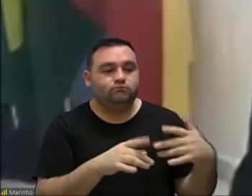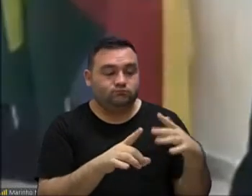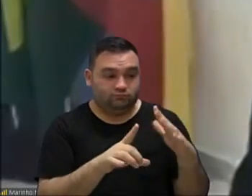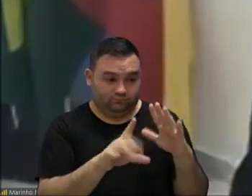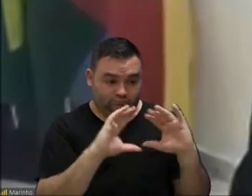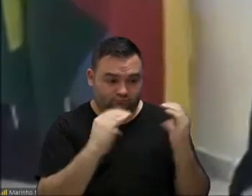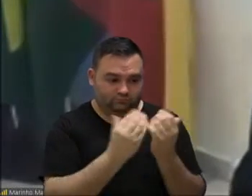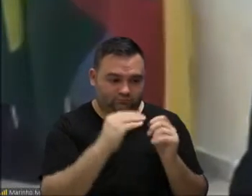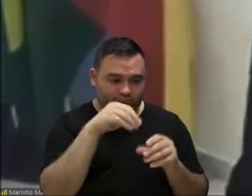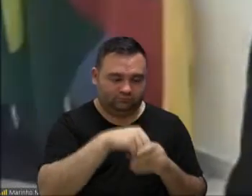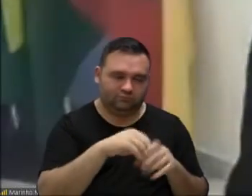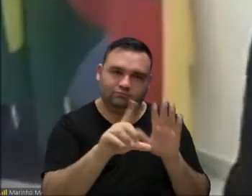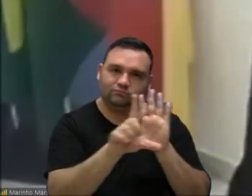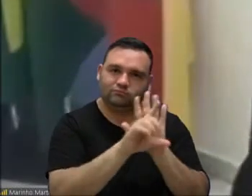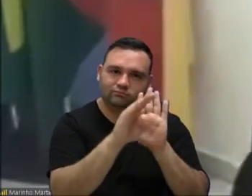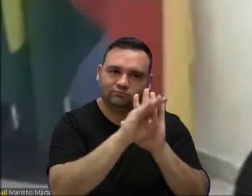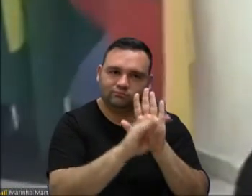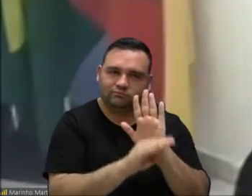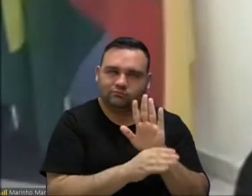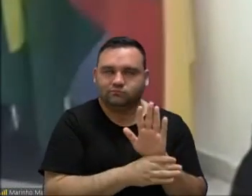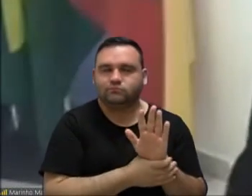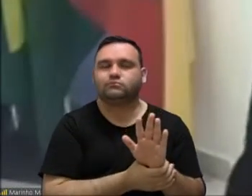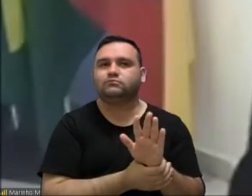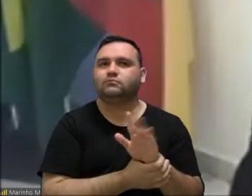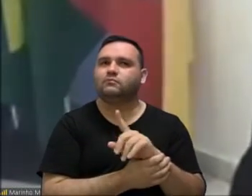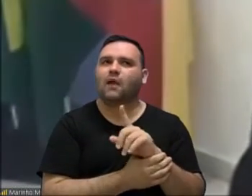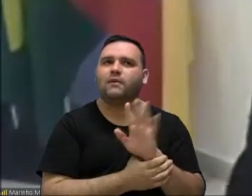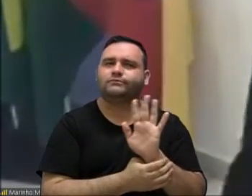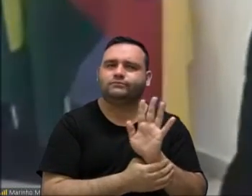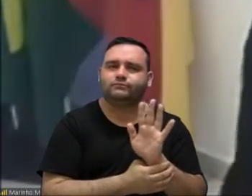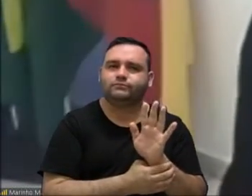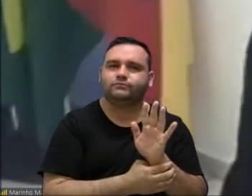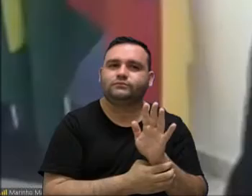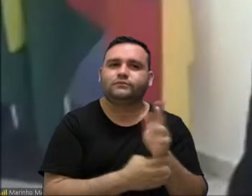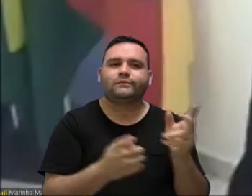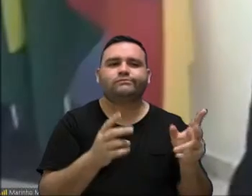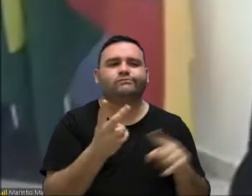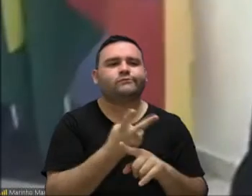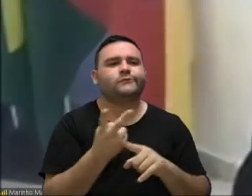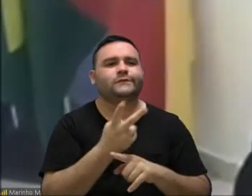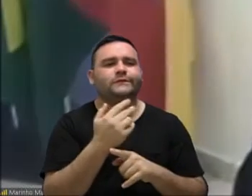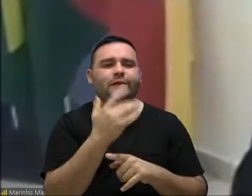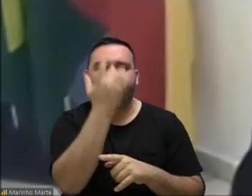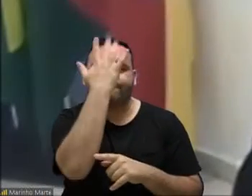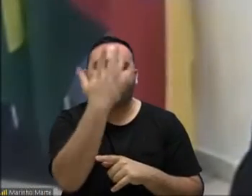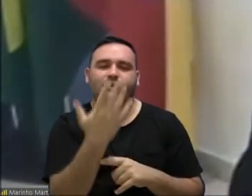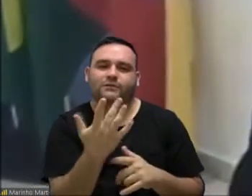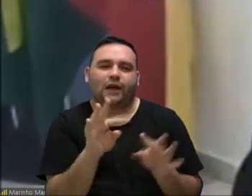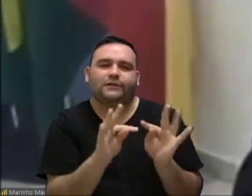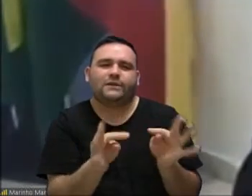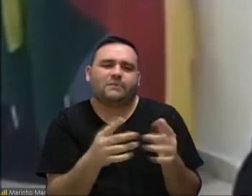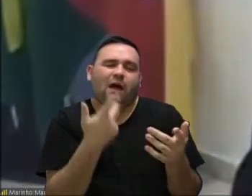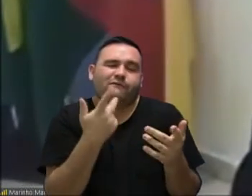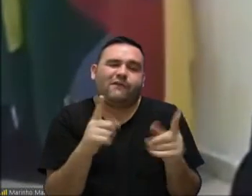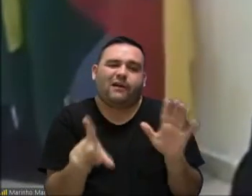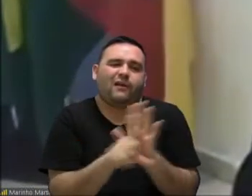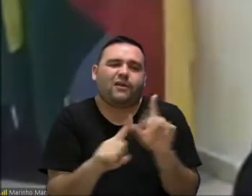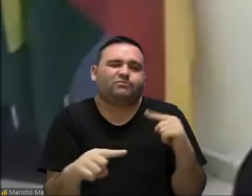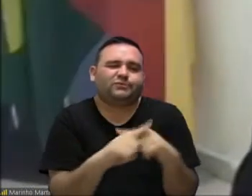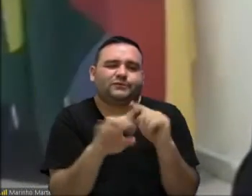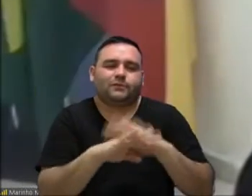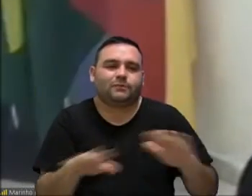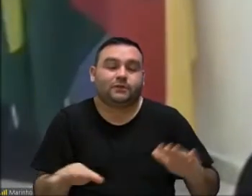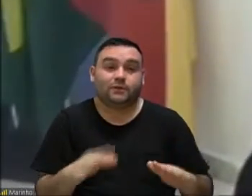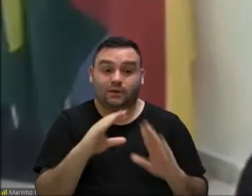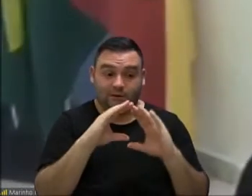legislativo do processo legislativo mas não buscaram a via mais curta ou seja vamos dizer que é ilegal e